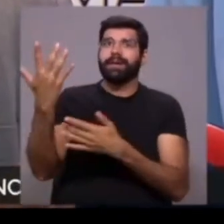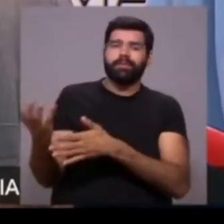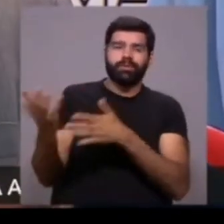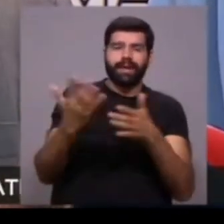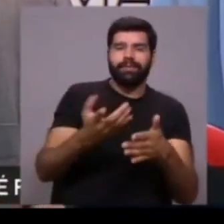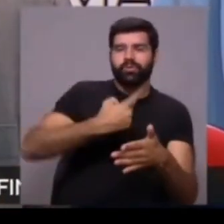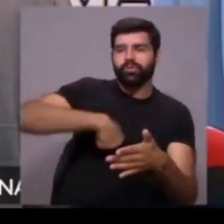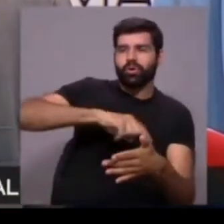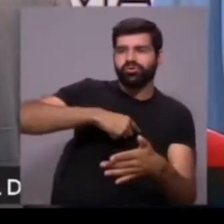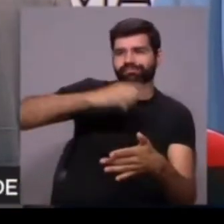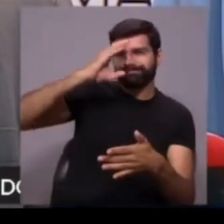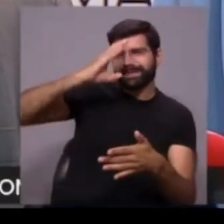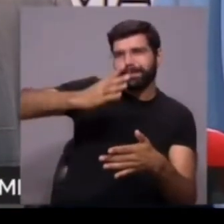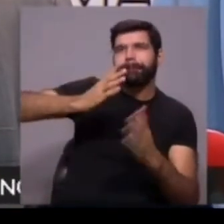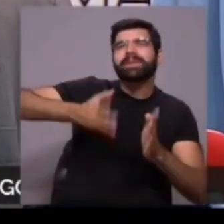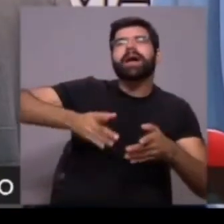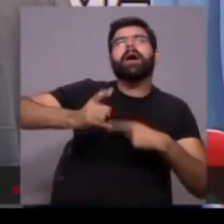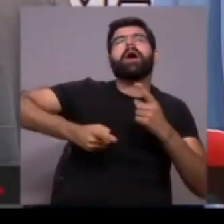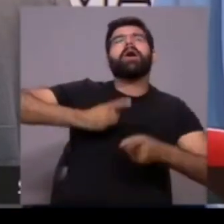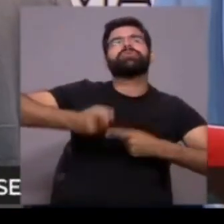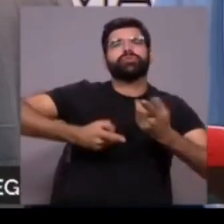a noção do seguinte